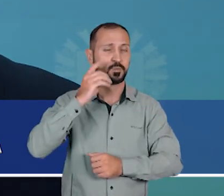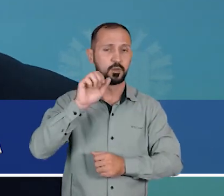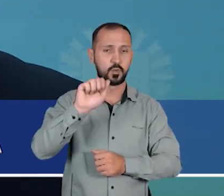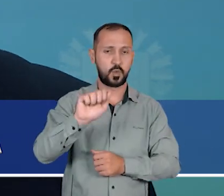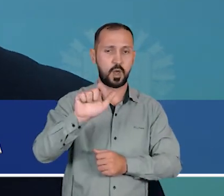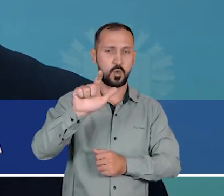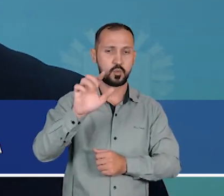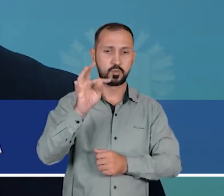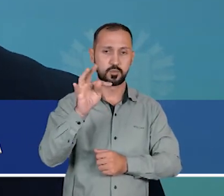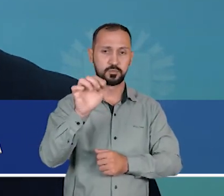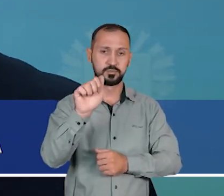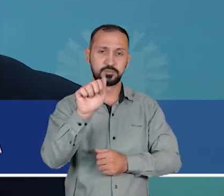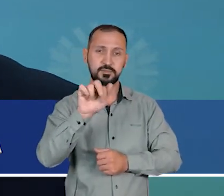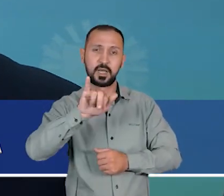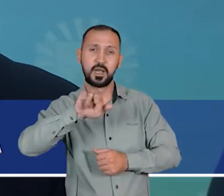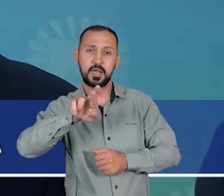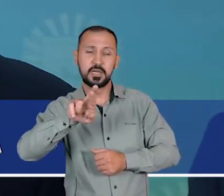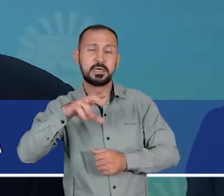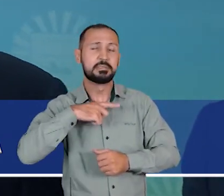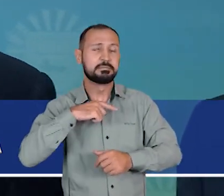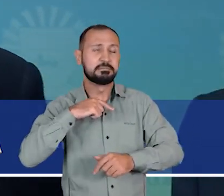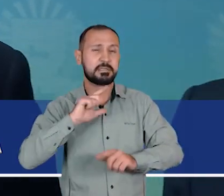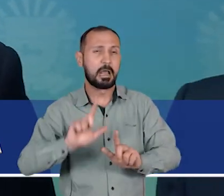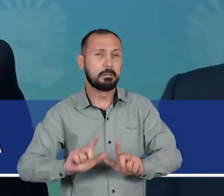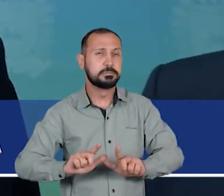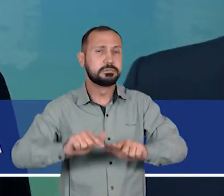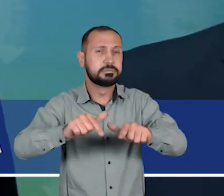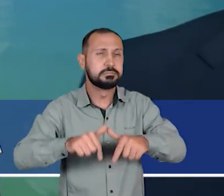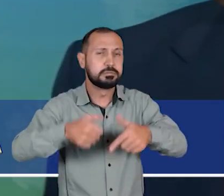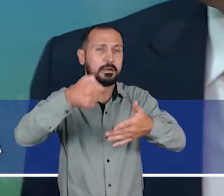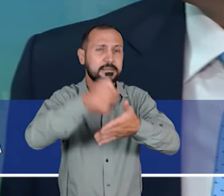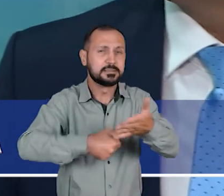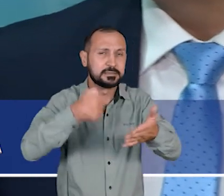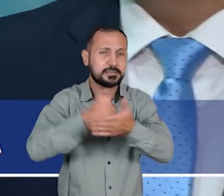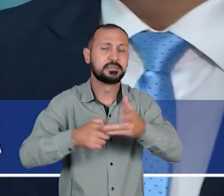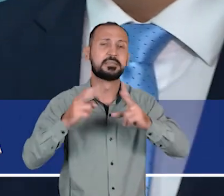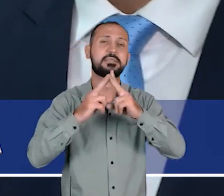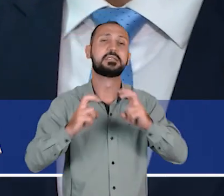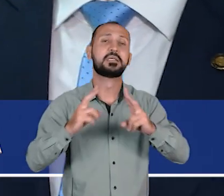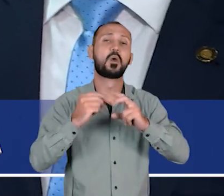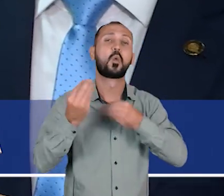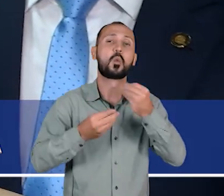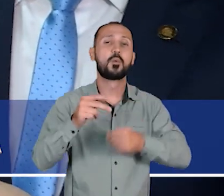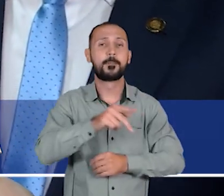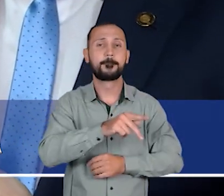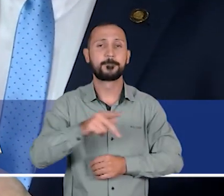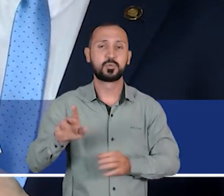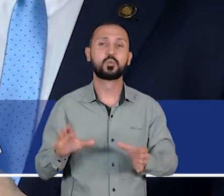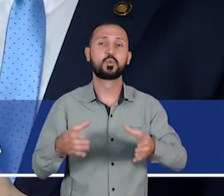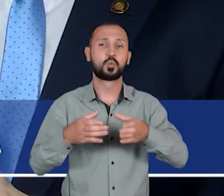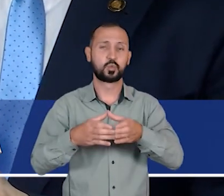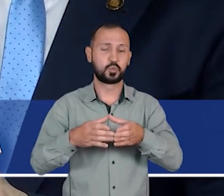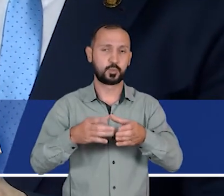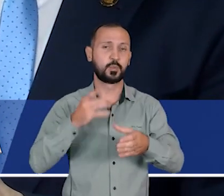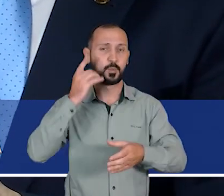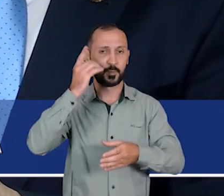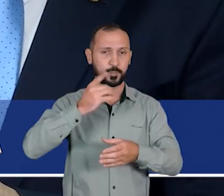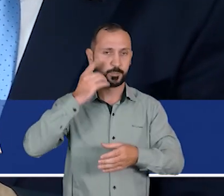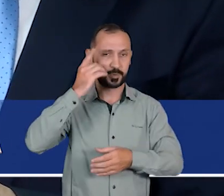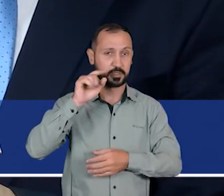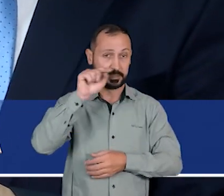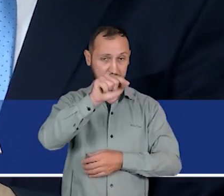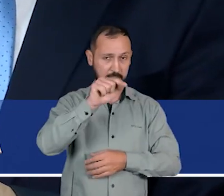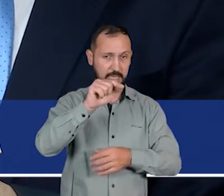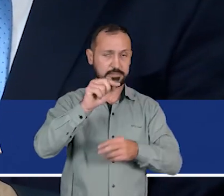deputado Altair, que tem militado nessa área em Santa Catarina como presidente da Frente